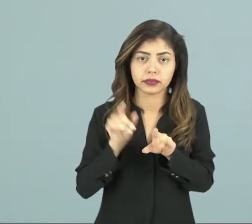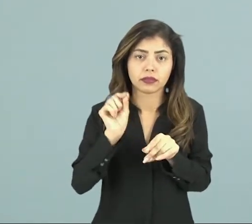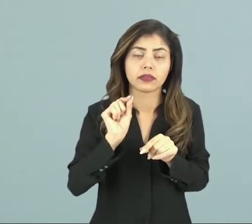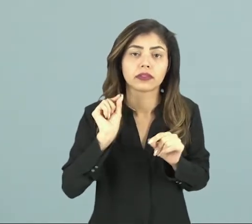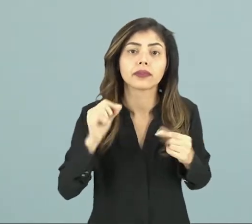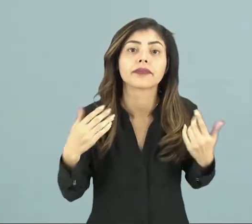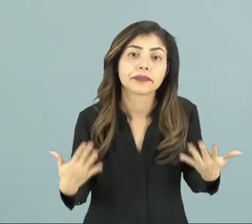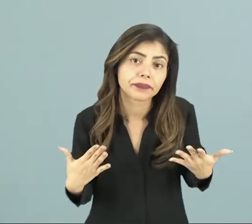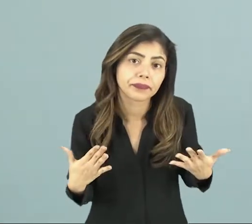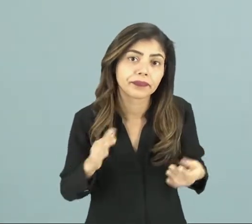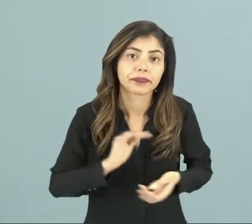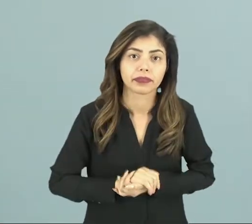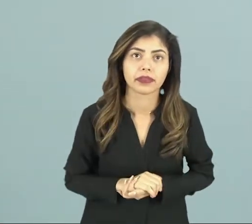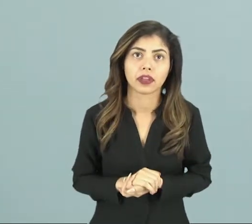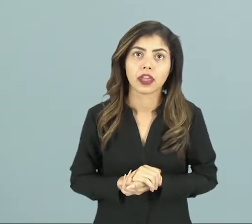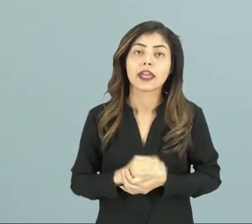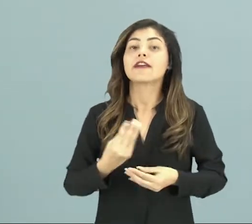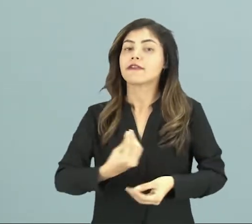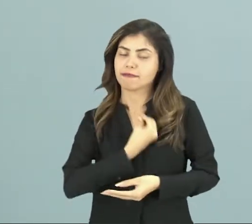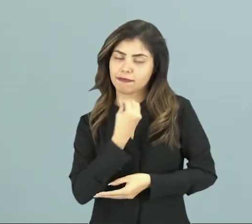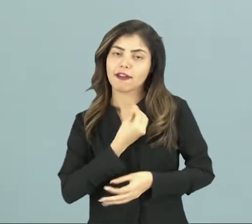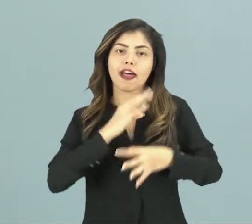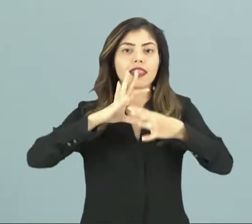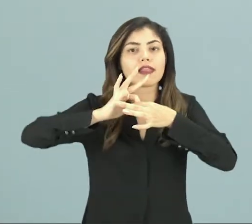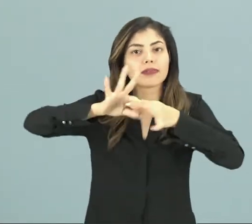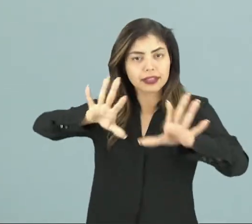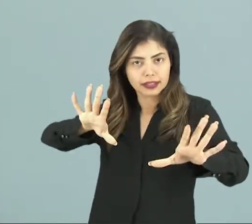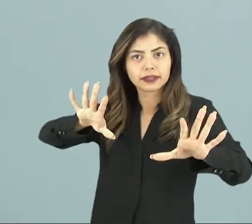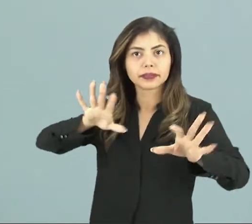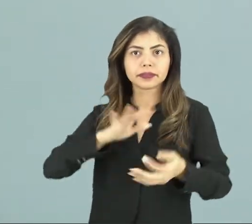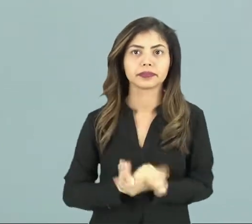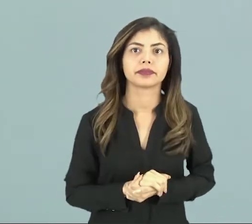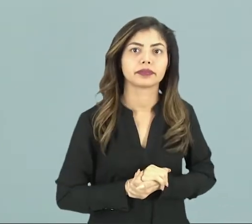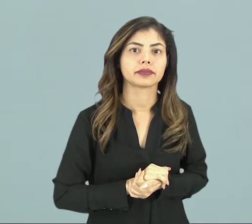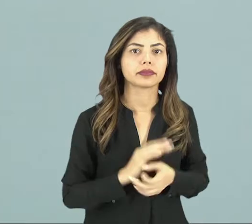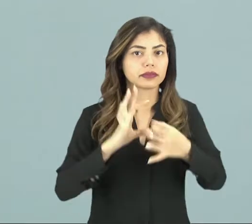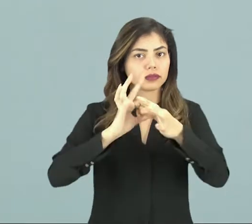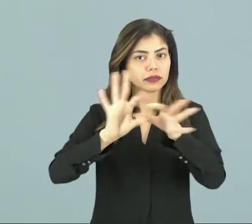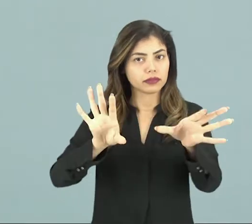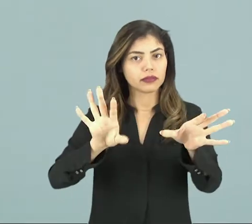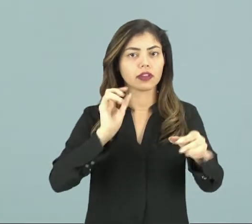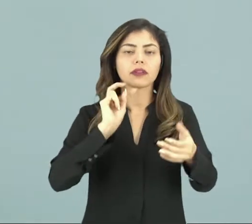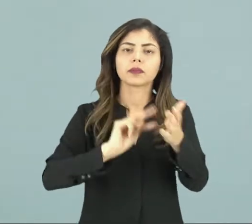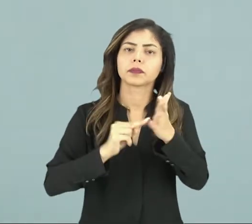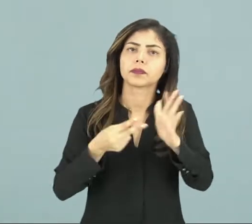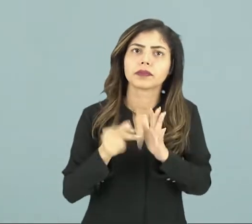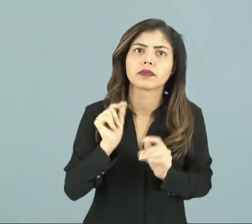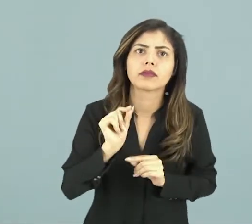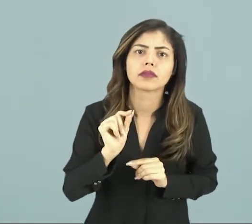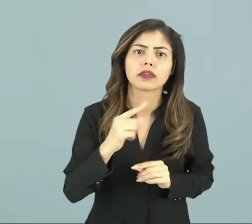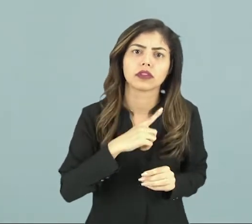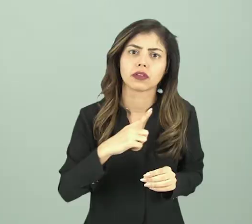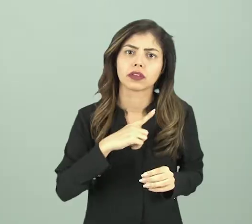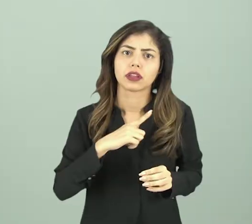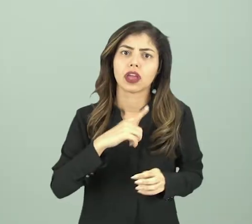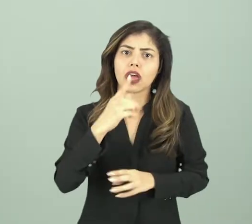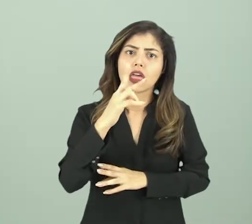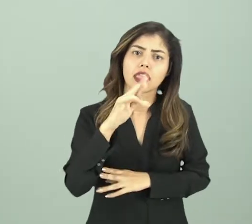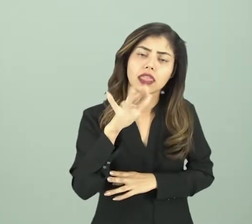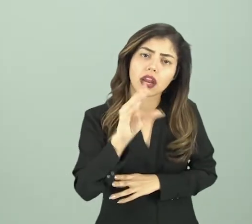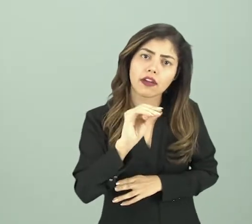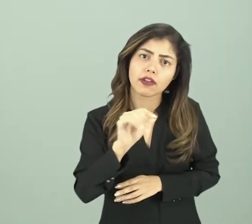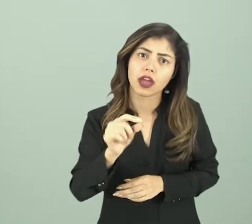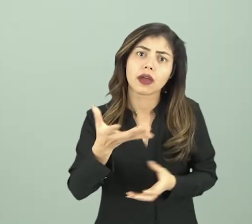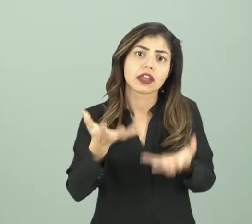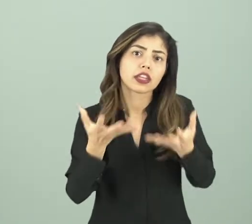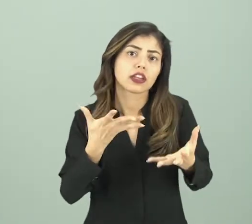da cidadania é que a gente viva na liberdade. A liberdade significa não ter entrave para aquilo que